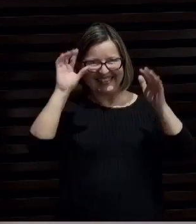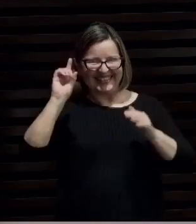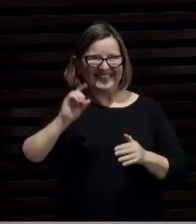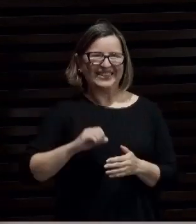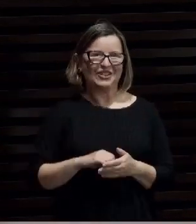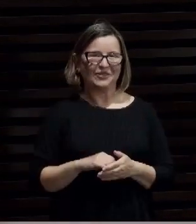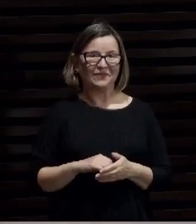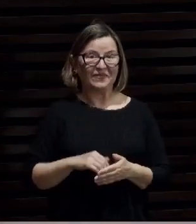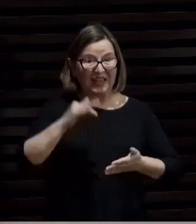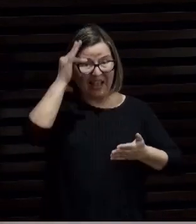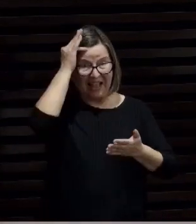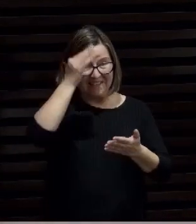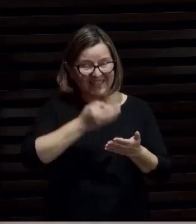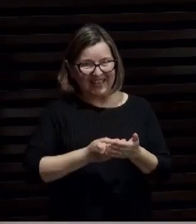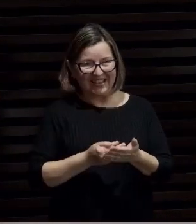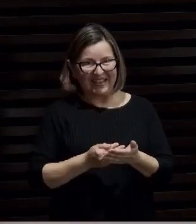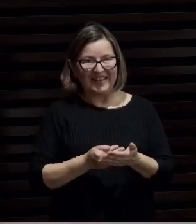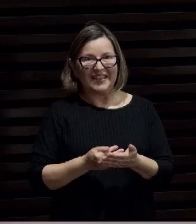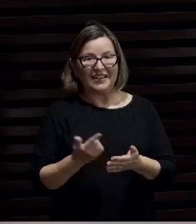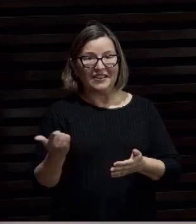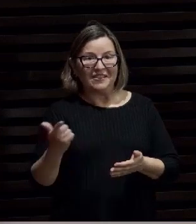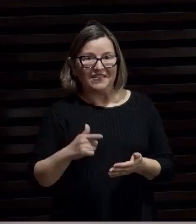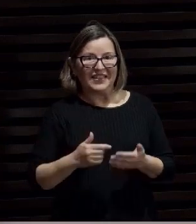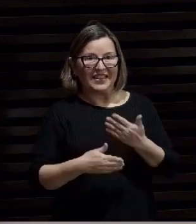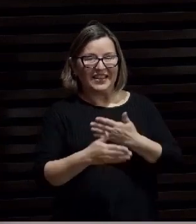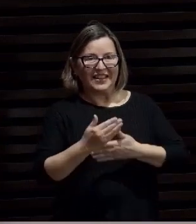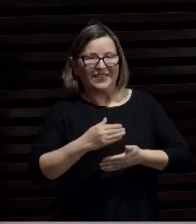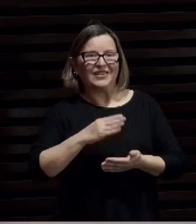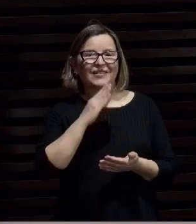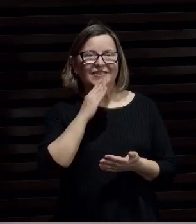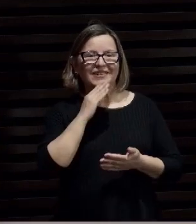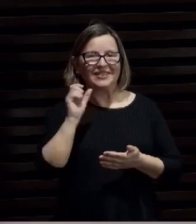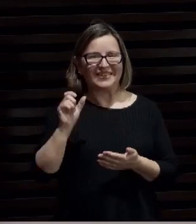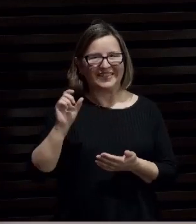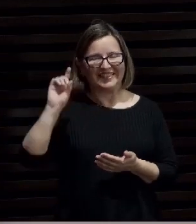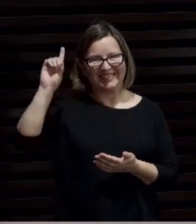A fé vem pelo ouvir e o ouvir da palavra.